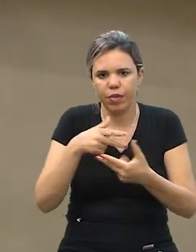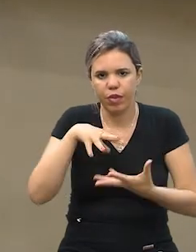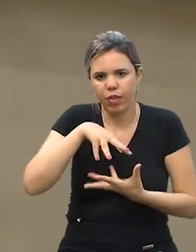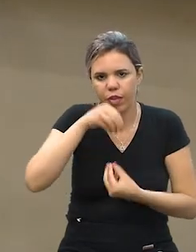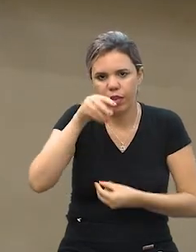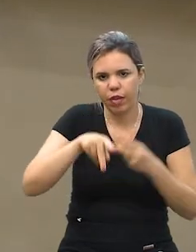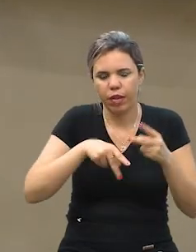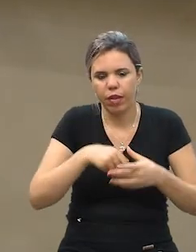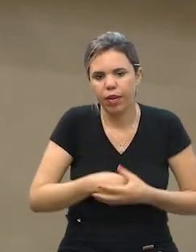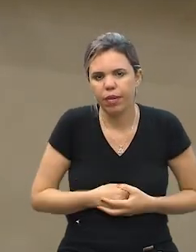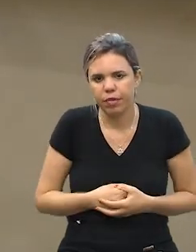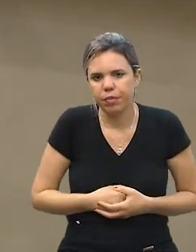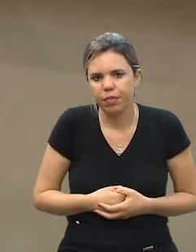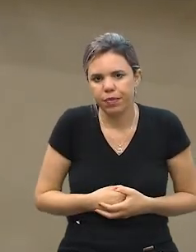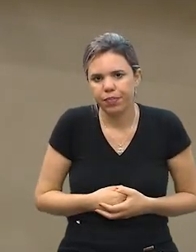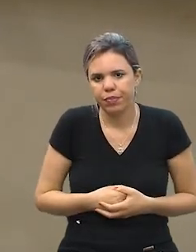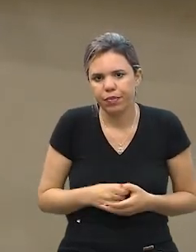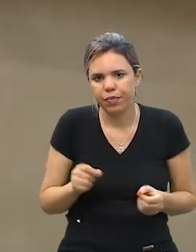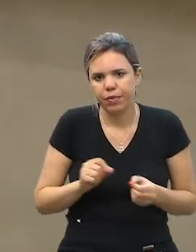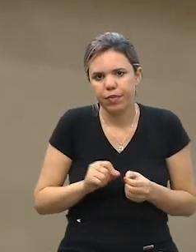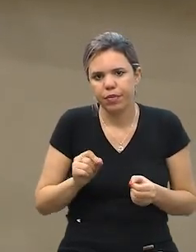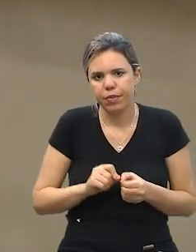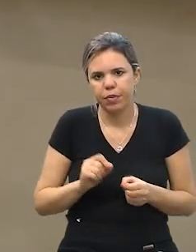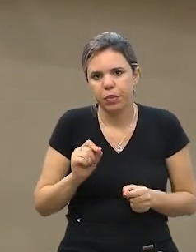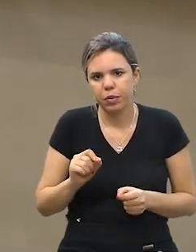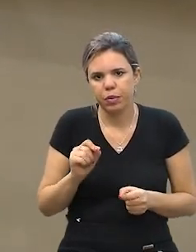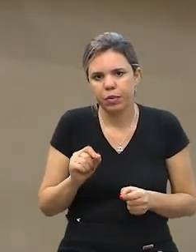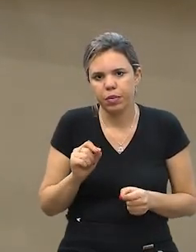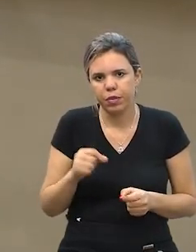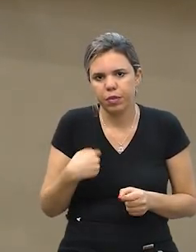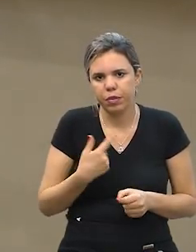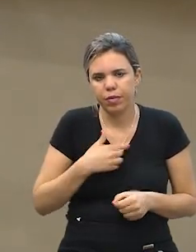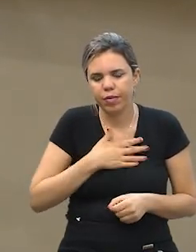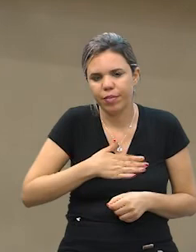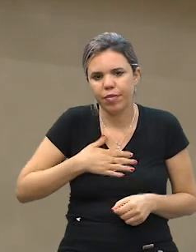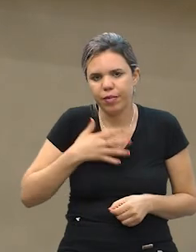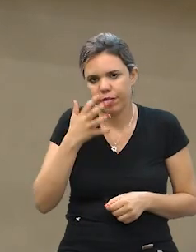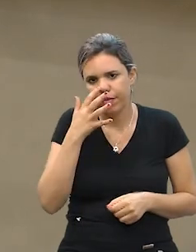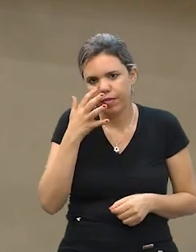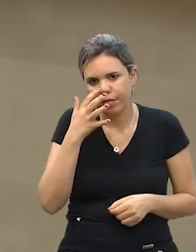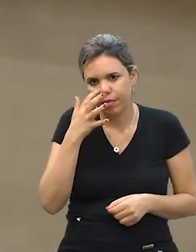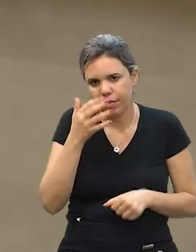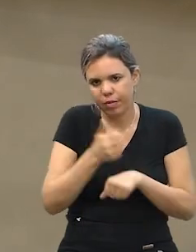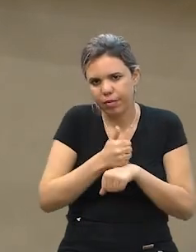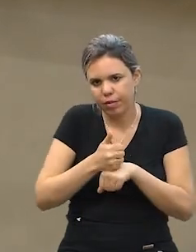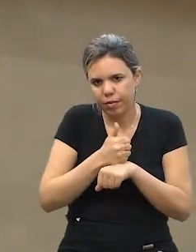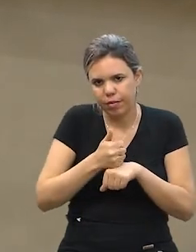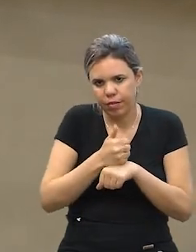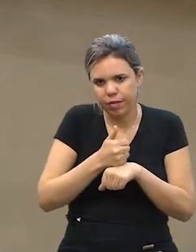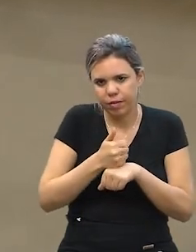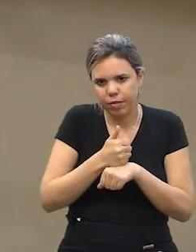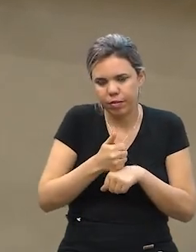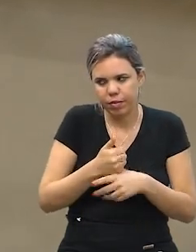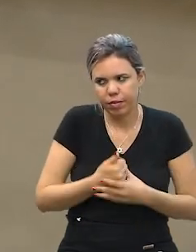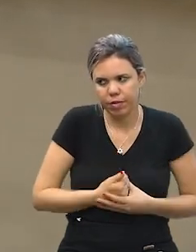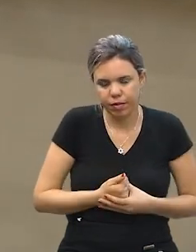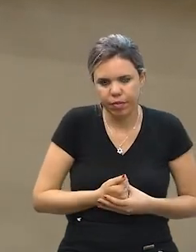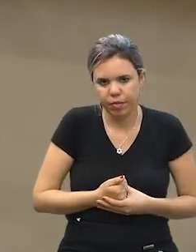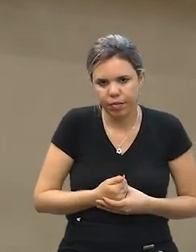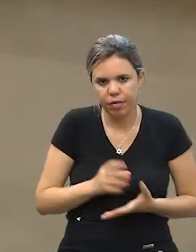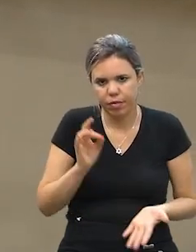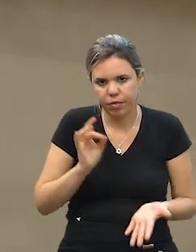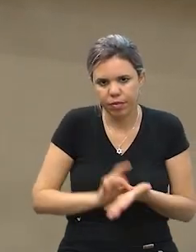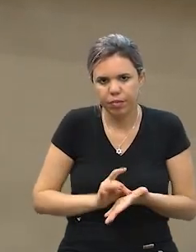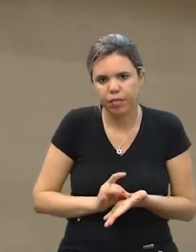das pessoas. E isso faz com que a gente se apaixone pela essa profissão. É